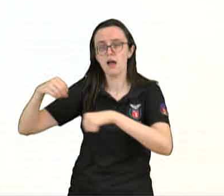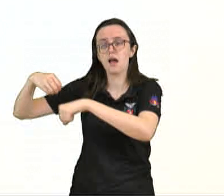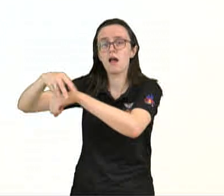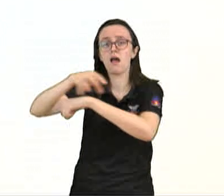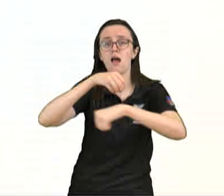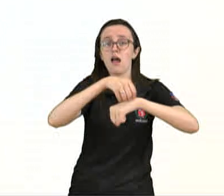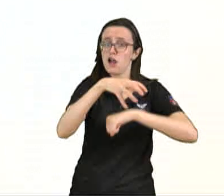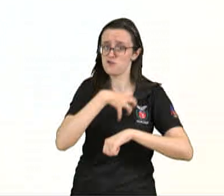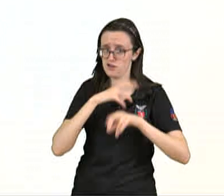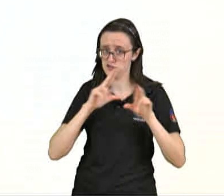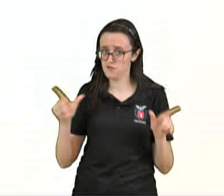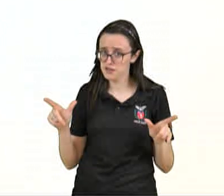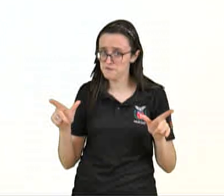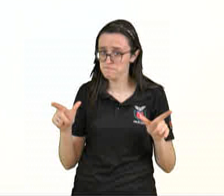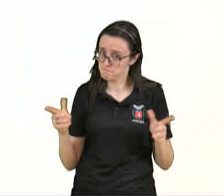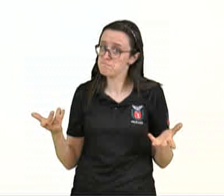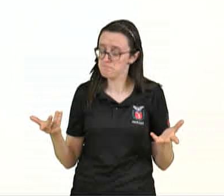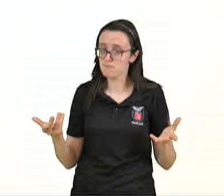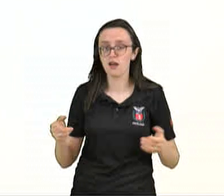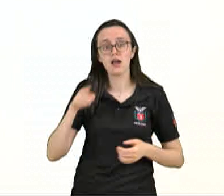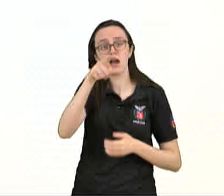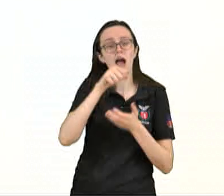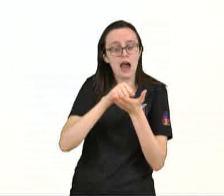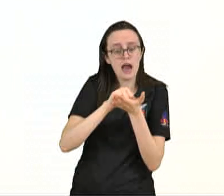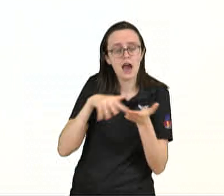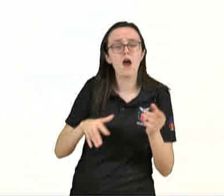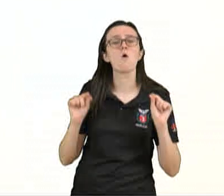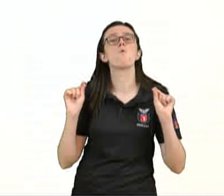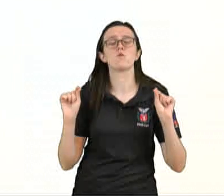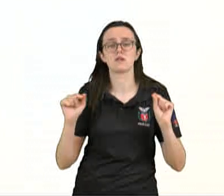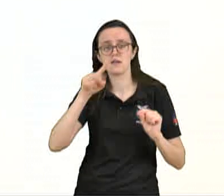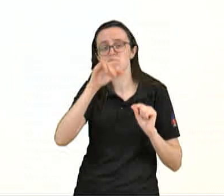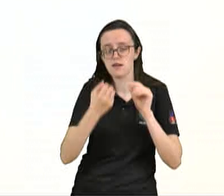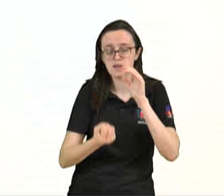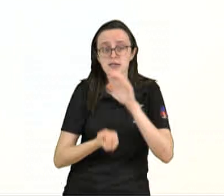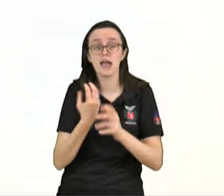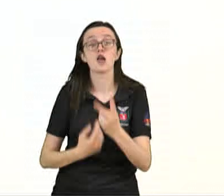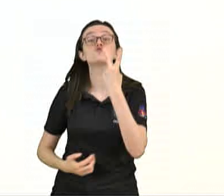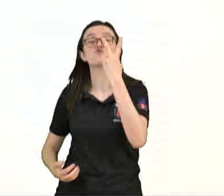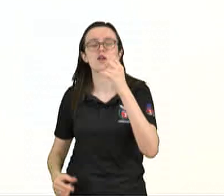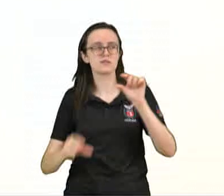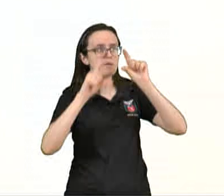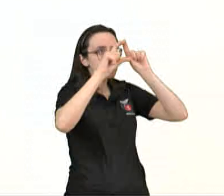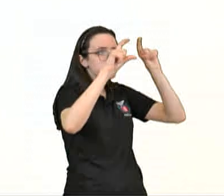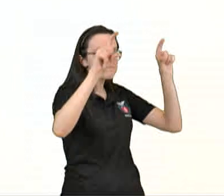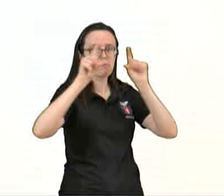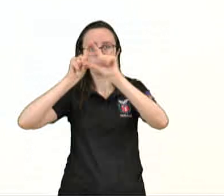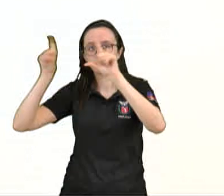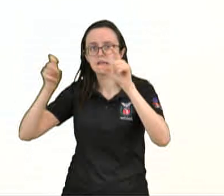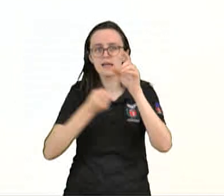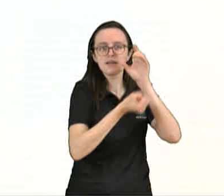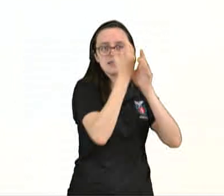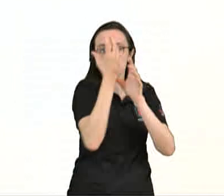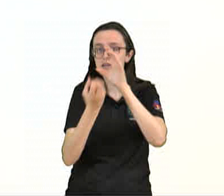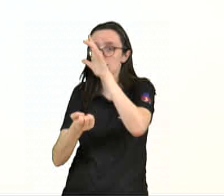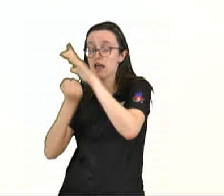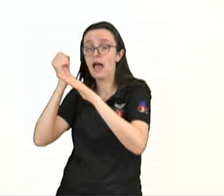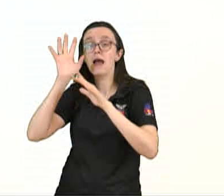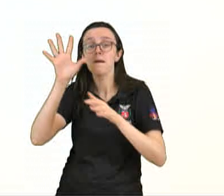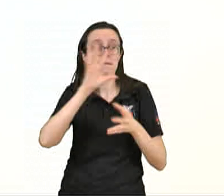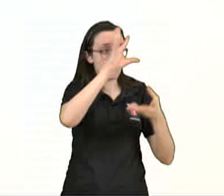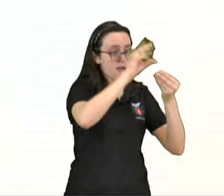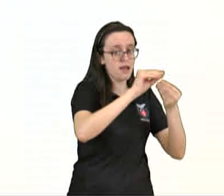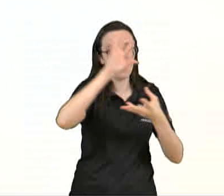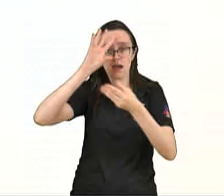forma diferente? Sua atividade consiste em criar duas manchetes e resumos com